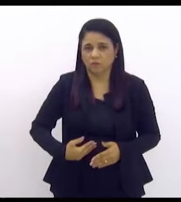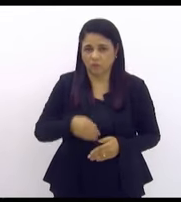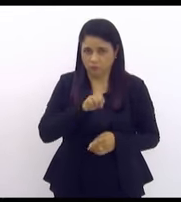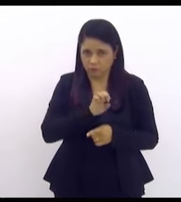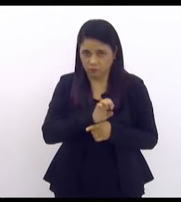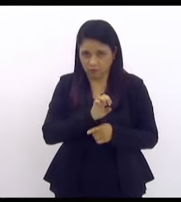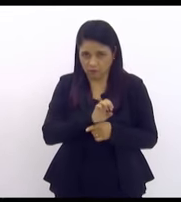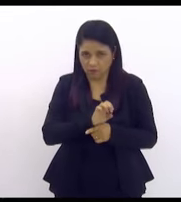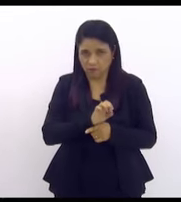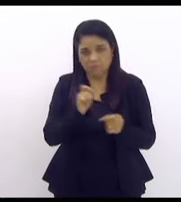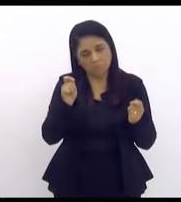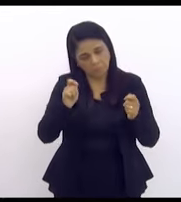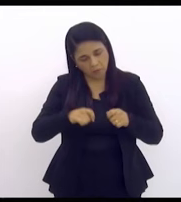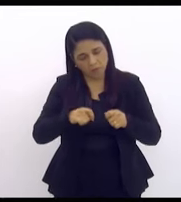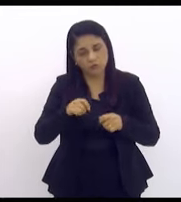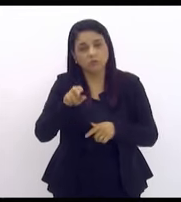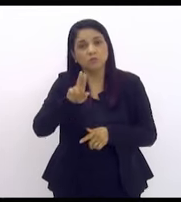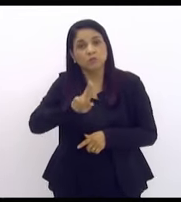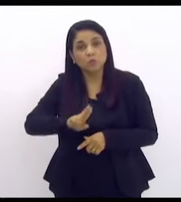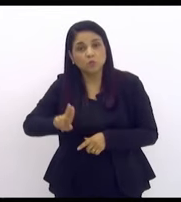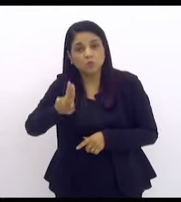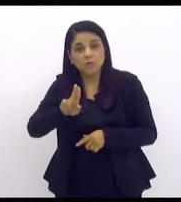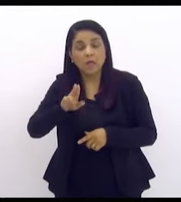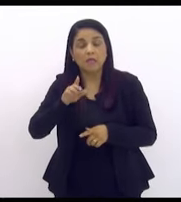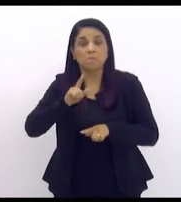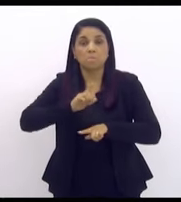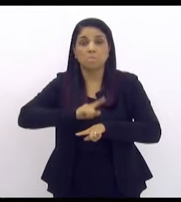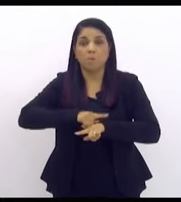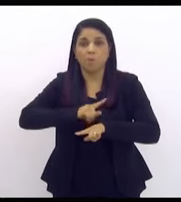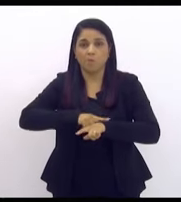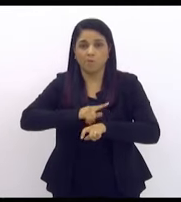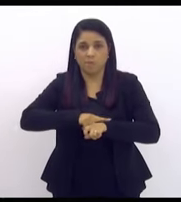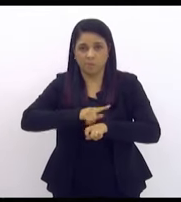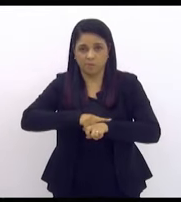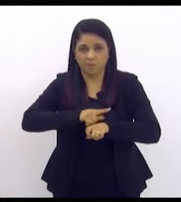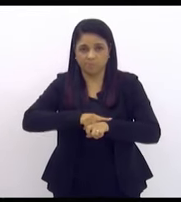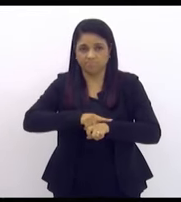que possa ser usado em momentos exatamente, em momentos